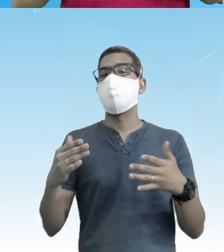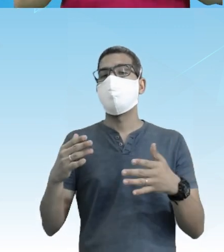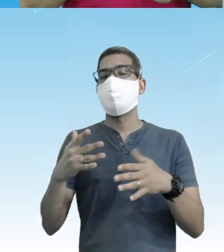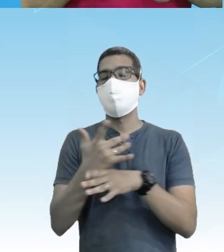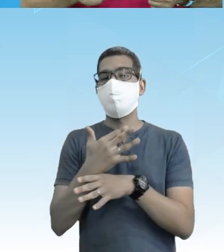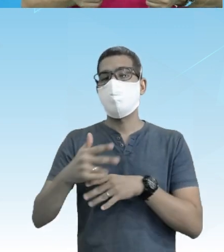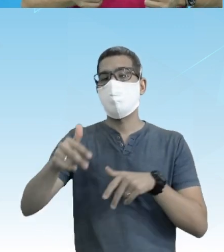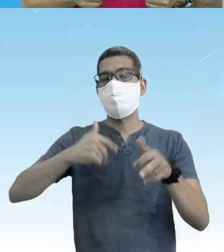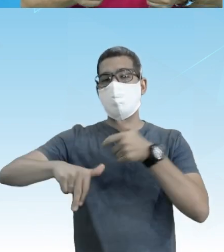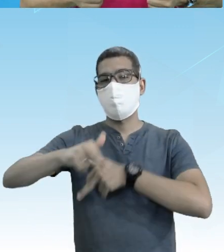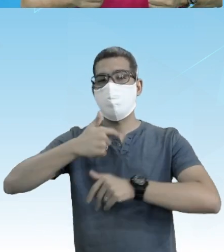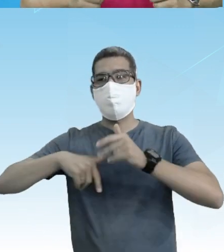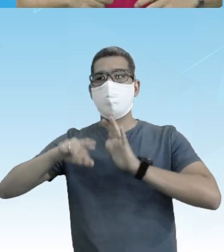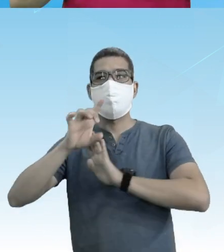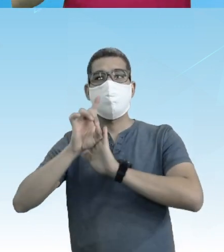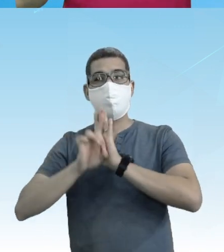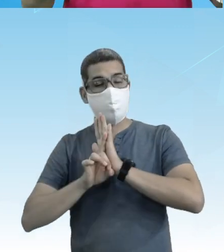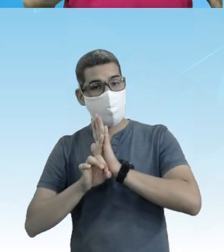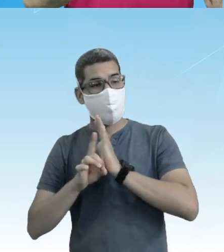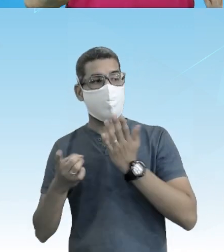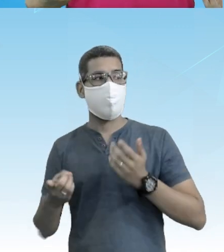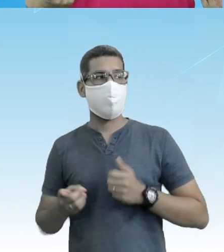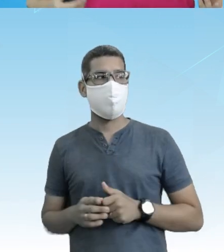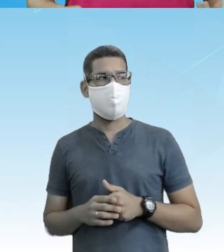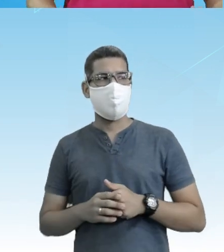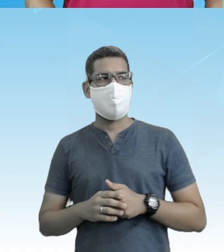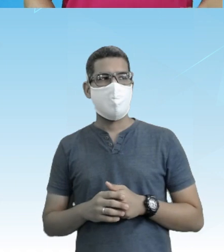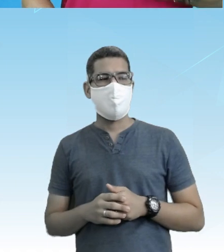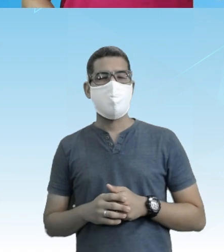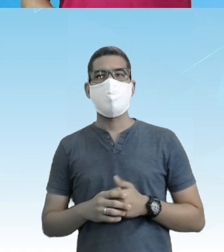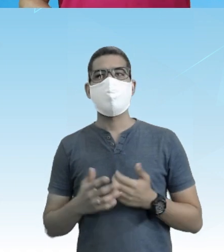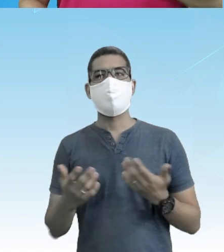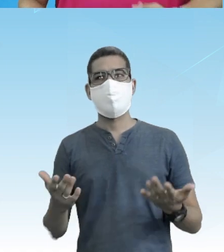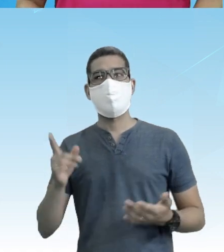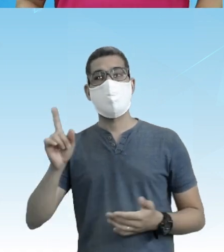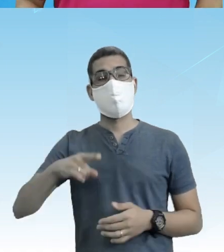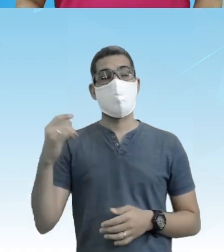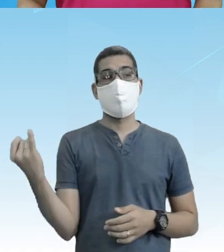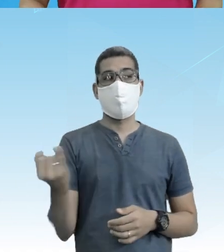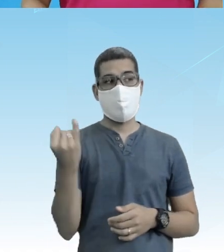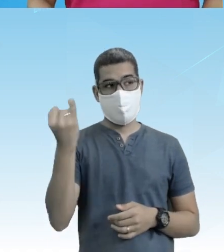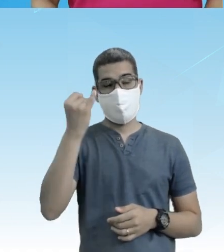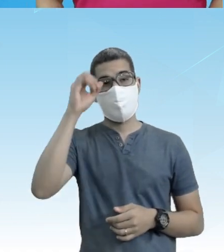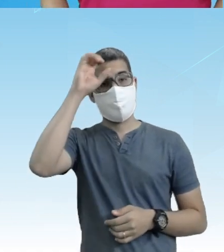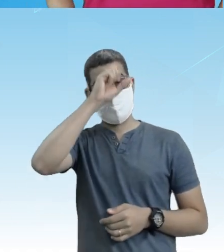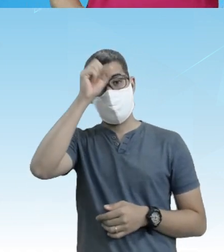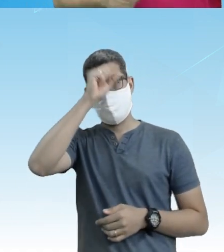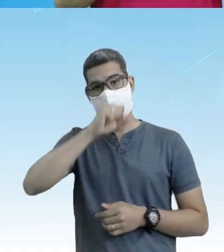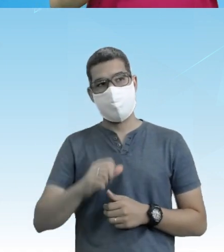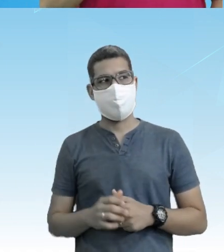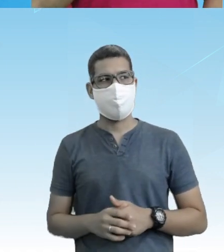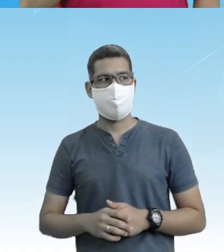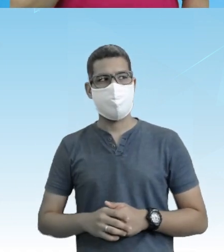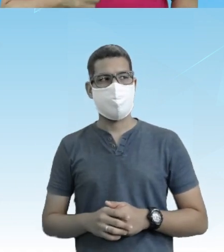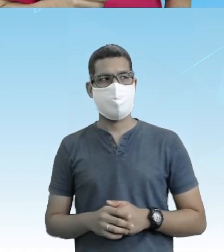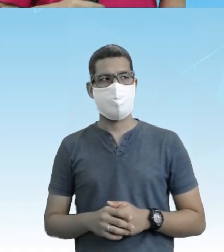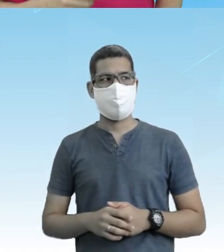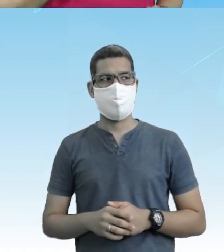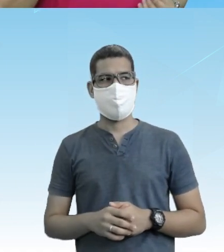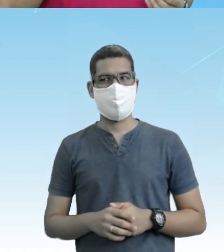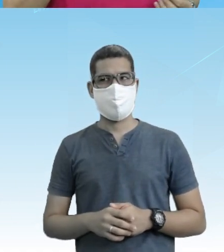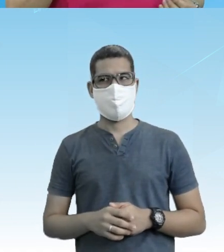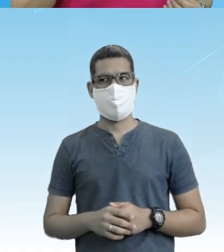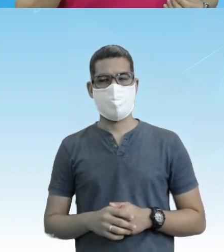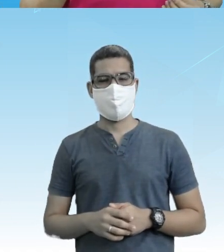o direito, os direitos que nós temos. Então, é importante saber disso. E aqui eu trago para